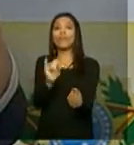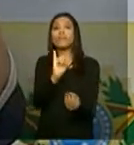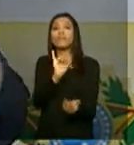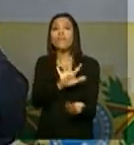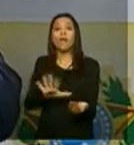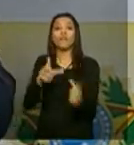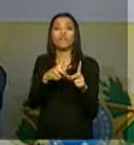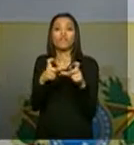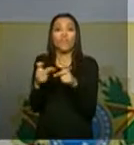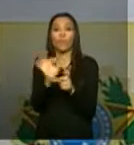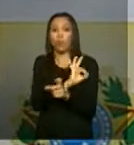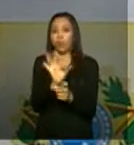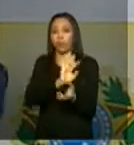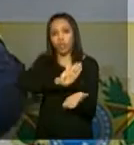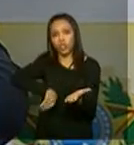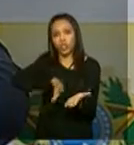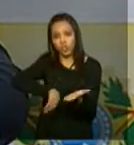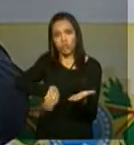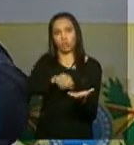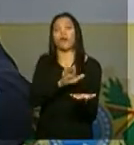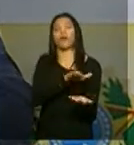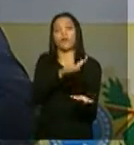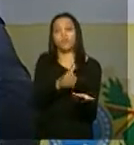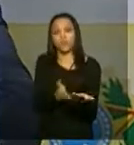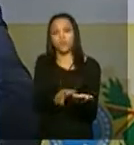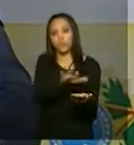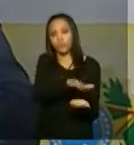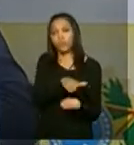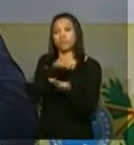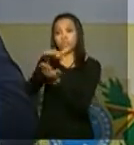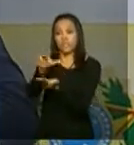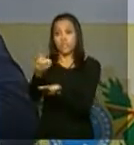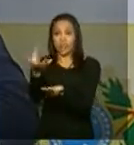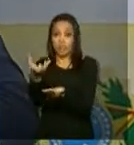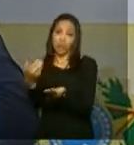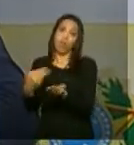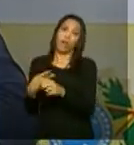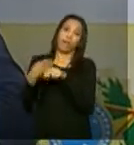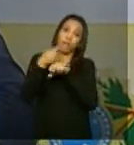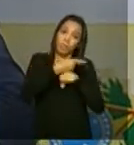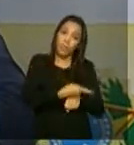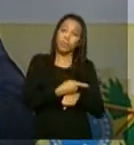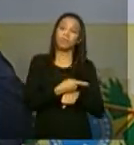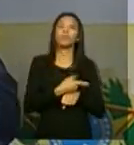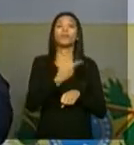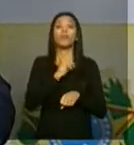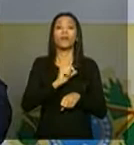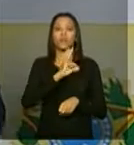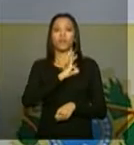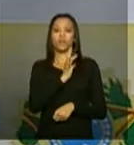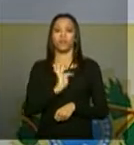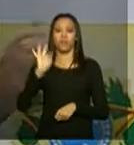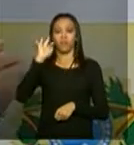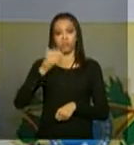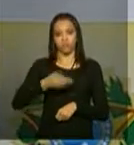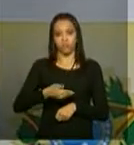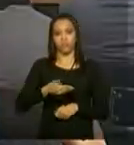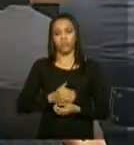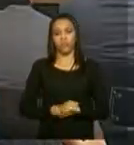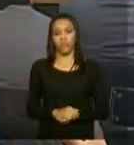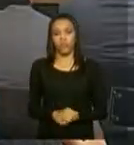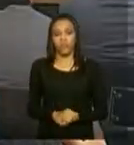aí se houver necessidade de alguma autoridade acessar a imagem vai acessar através da supervisão da polícia federal